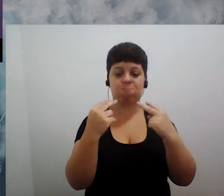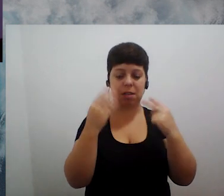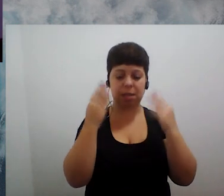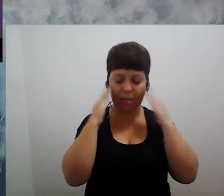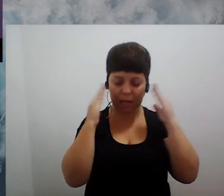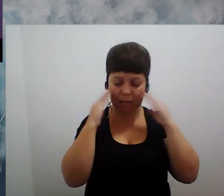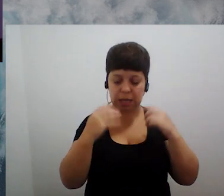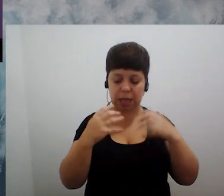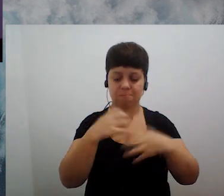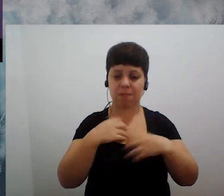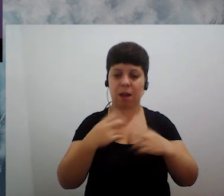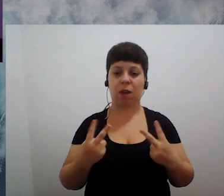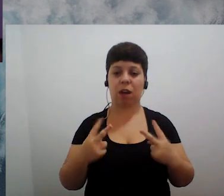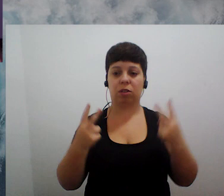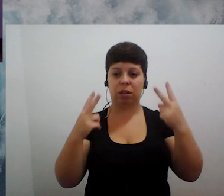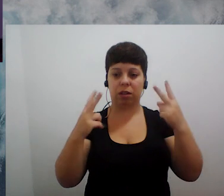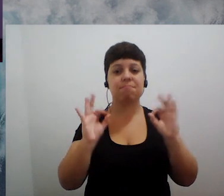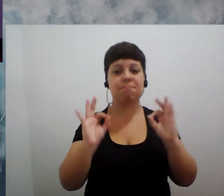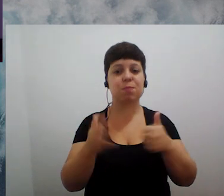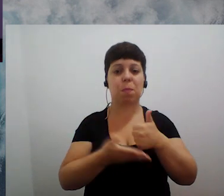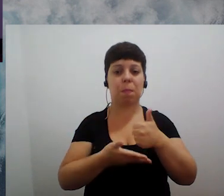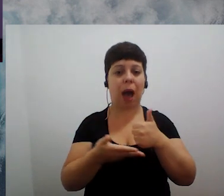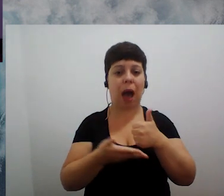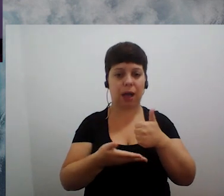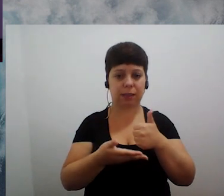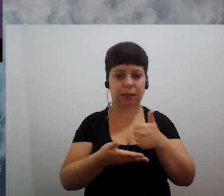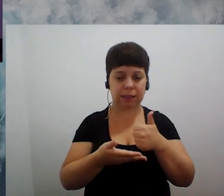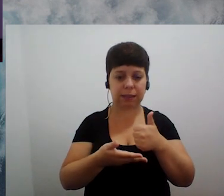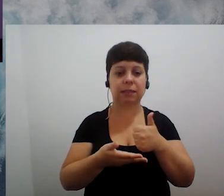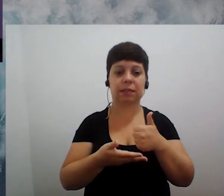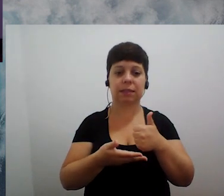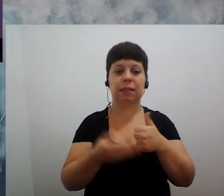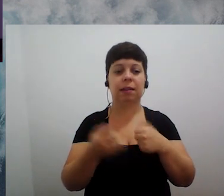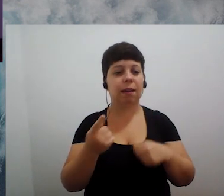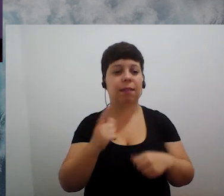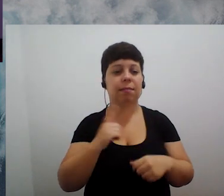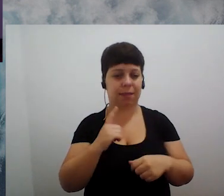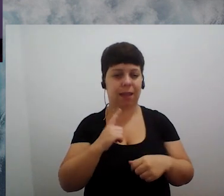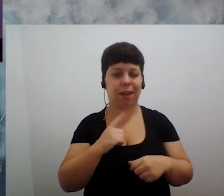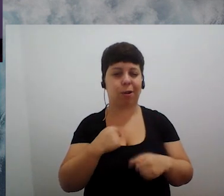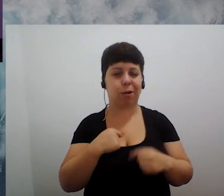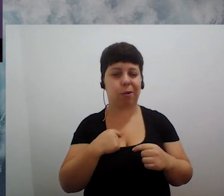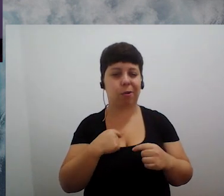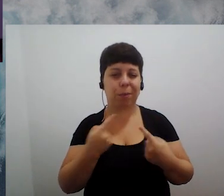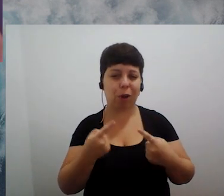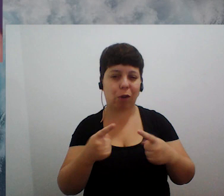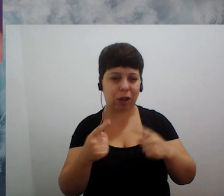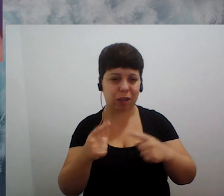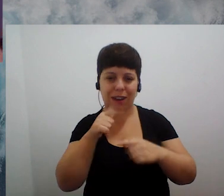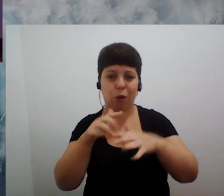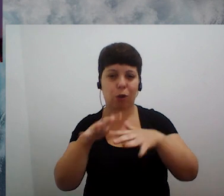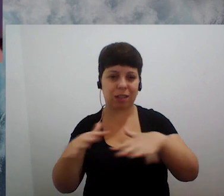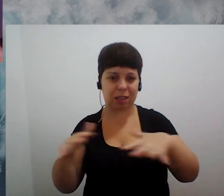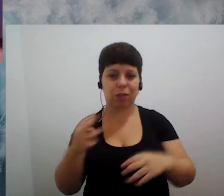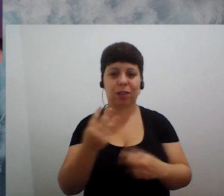se entender, se compreender, se valorizar, é a base de tudo, né? E aí, na verdade, essa provocação que eu trouxe